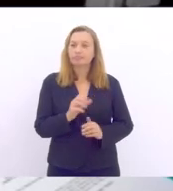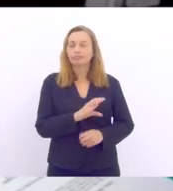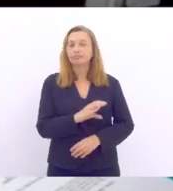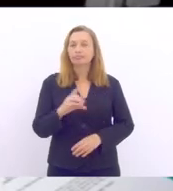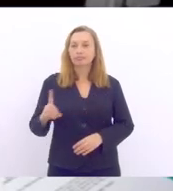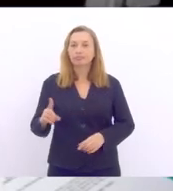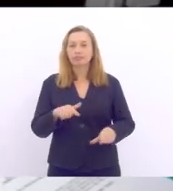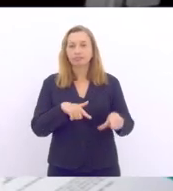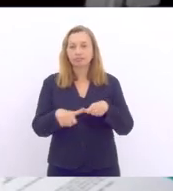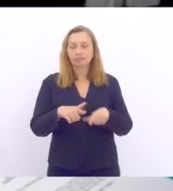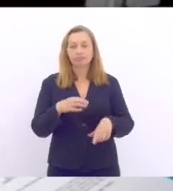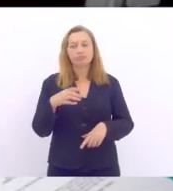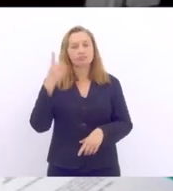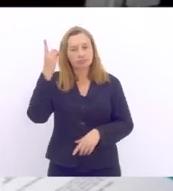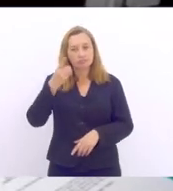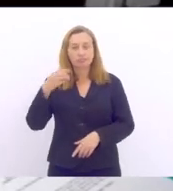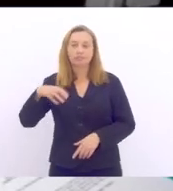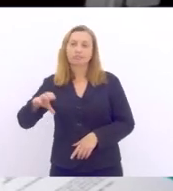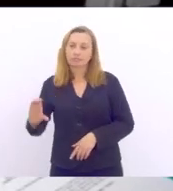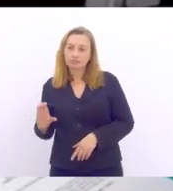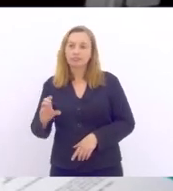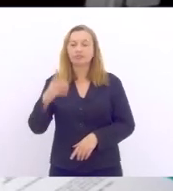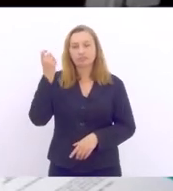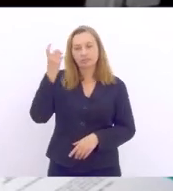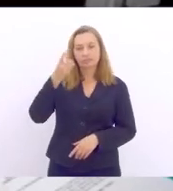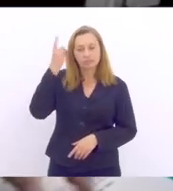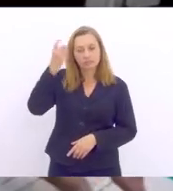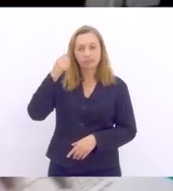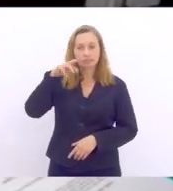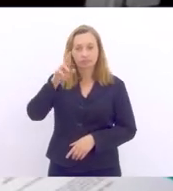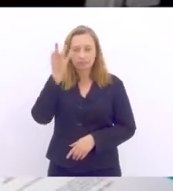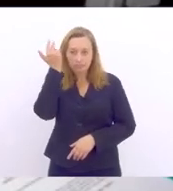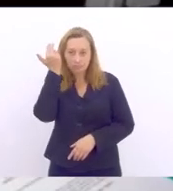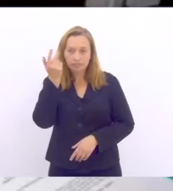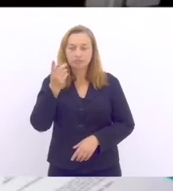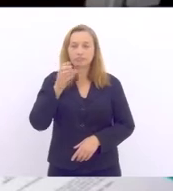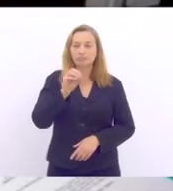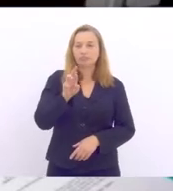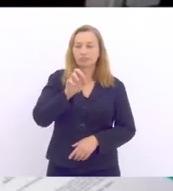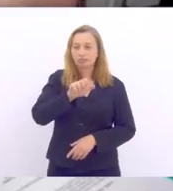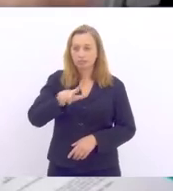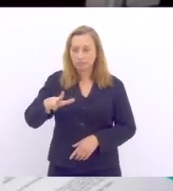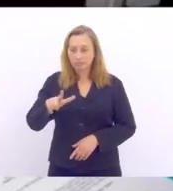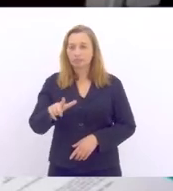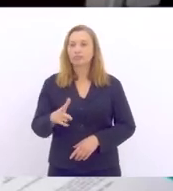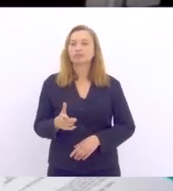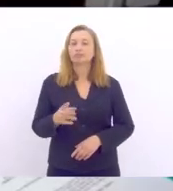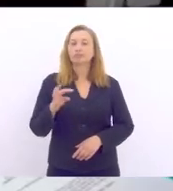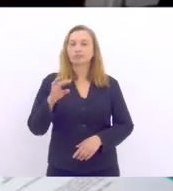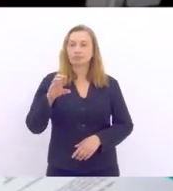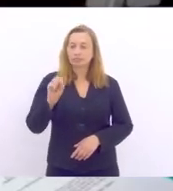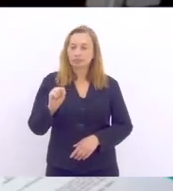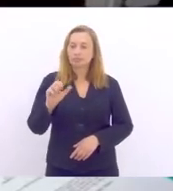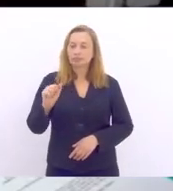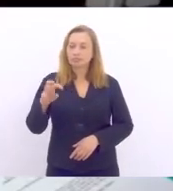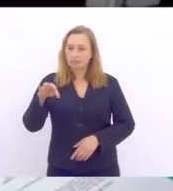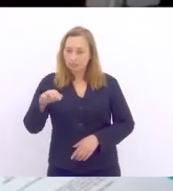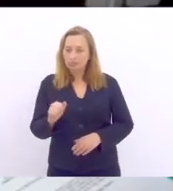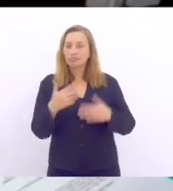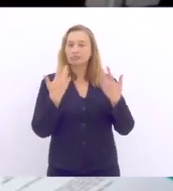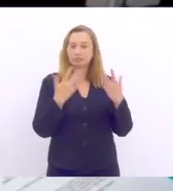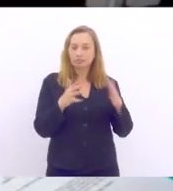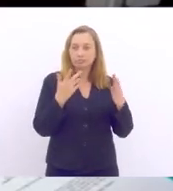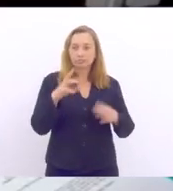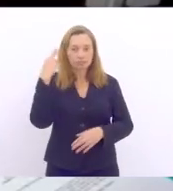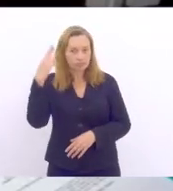os trabalhos, Carlos Mink, Eliomar Coelho e Coronel Salema, né, saudar aqui a Renata, que está por aí